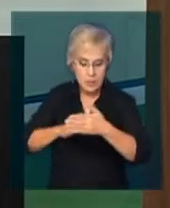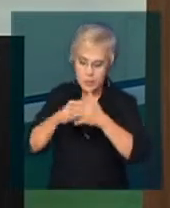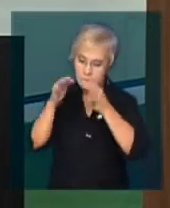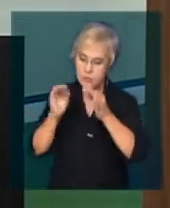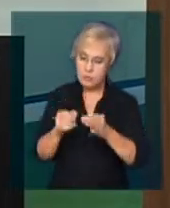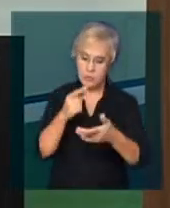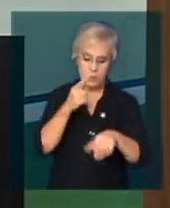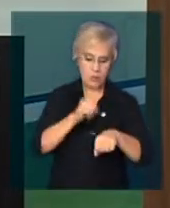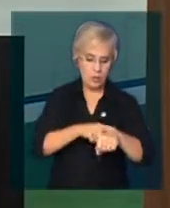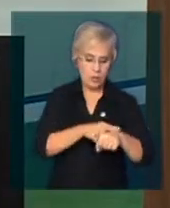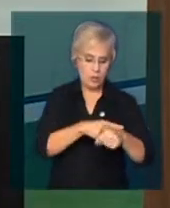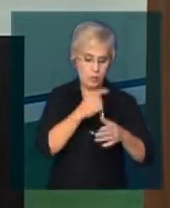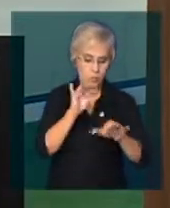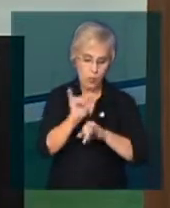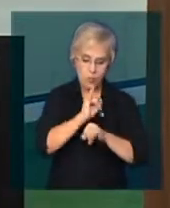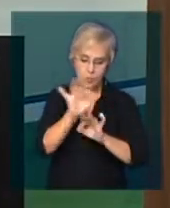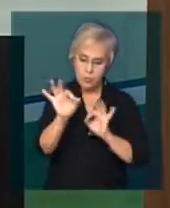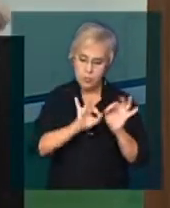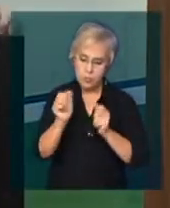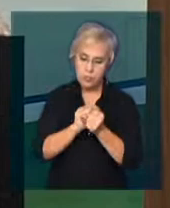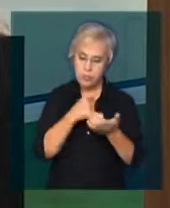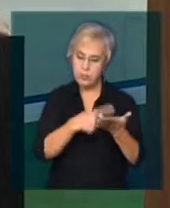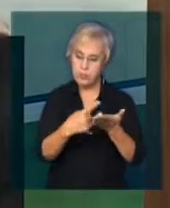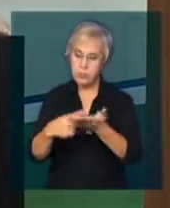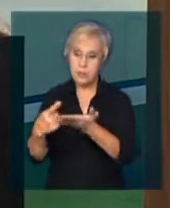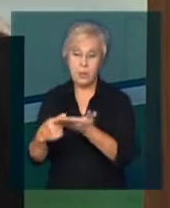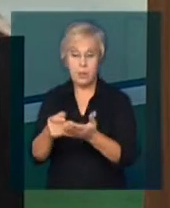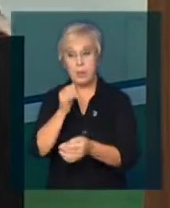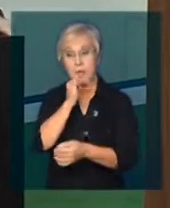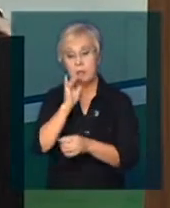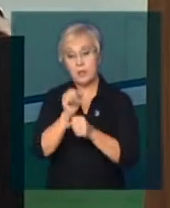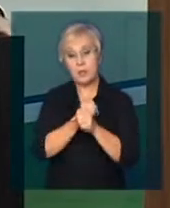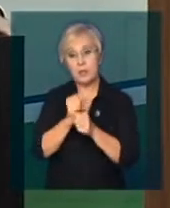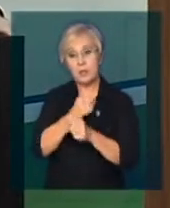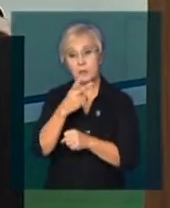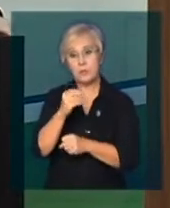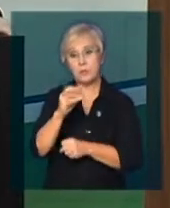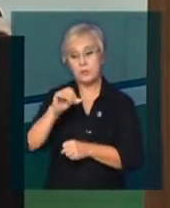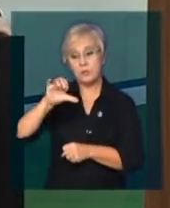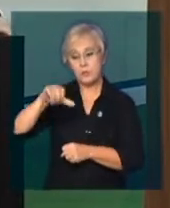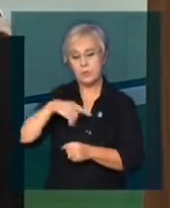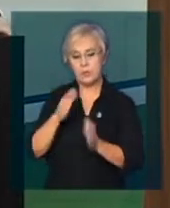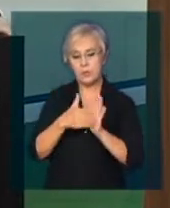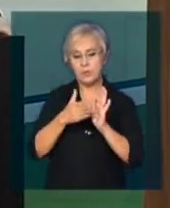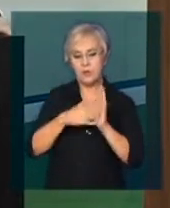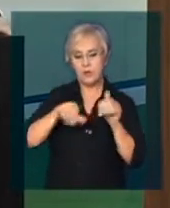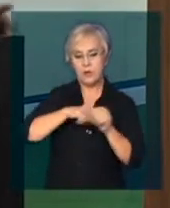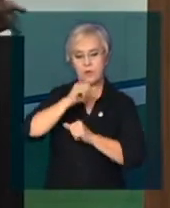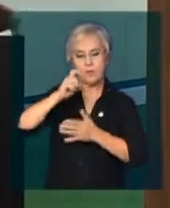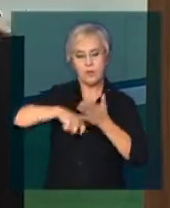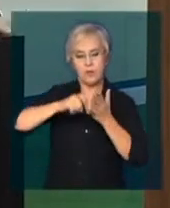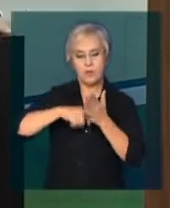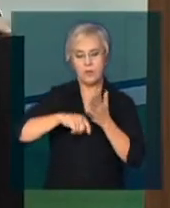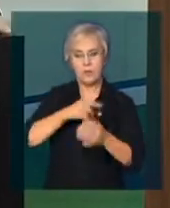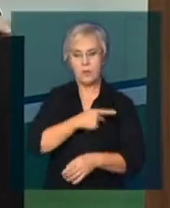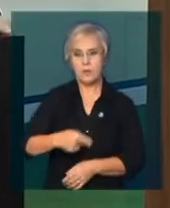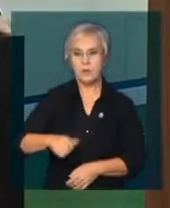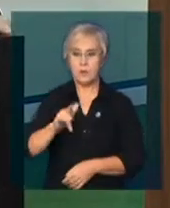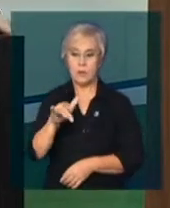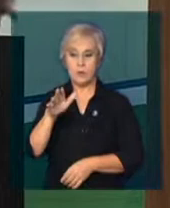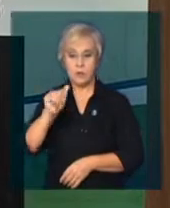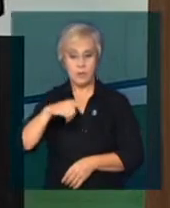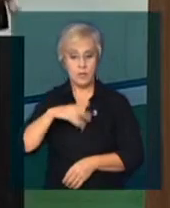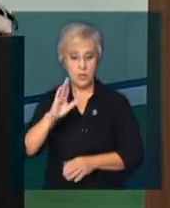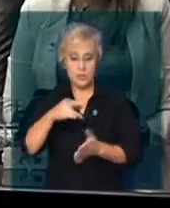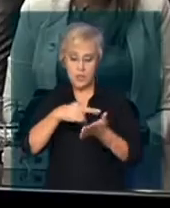cronograma. Em 2009, foi feita uma proposta de reforma tributária pelo então presidente Lula, e está até com o relatório pronto